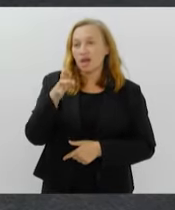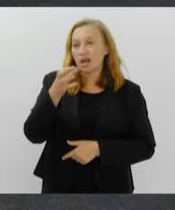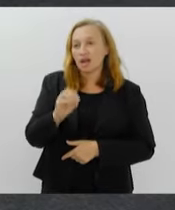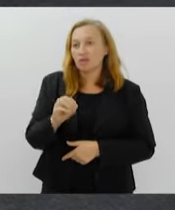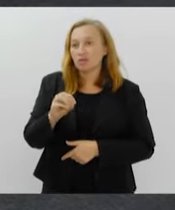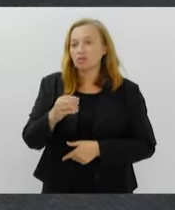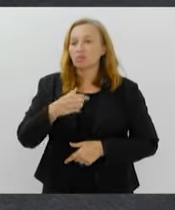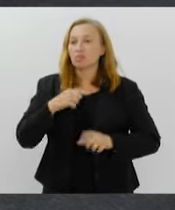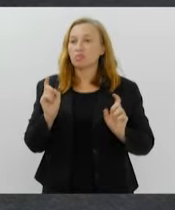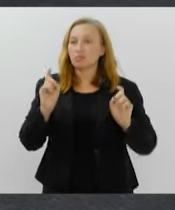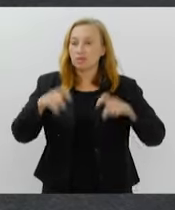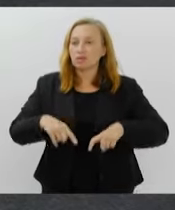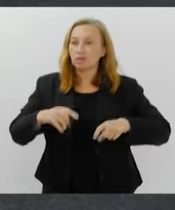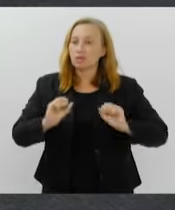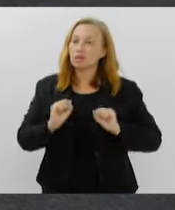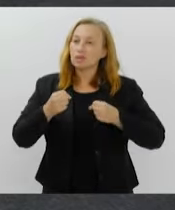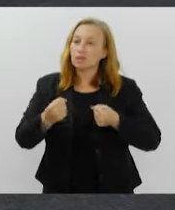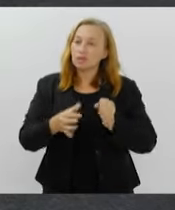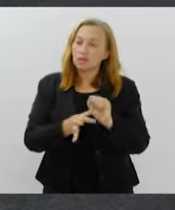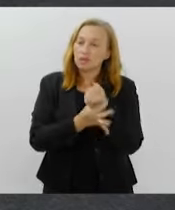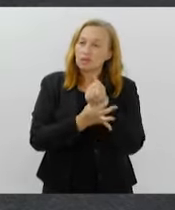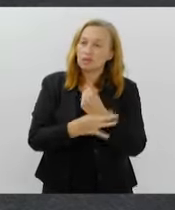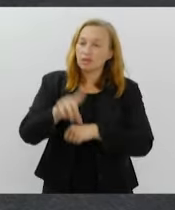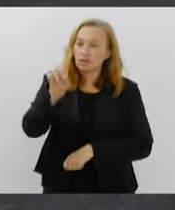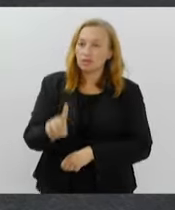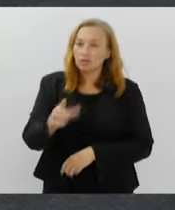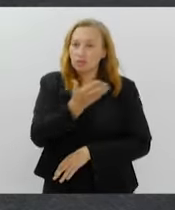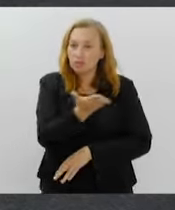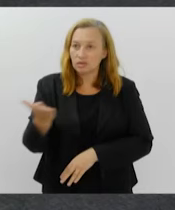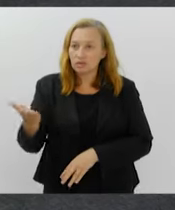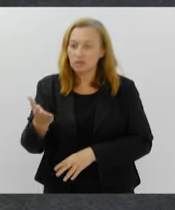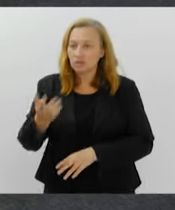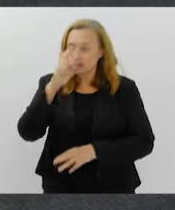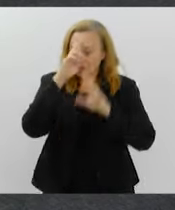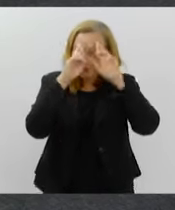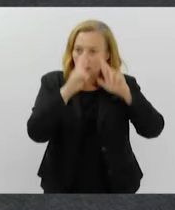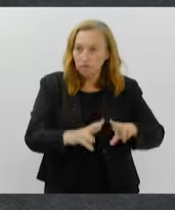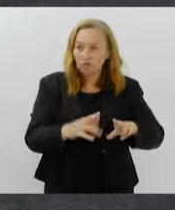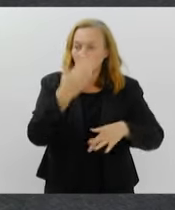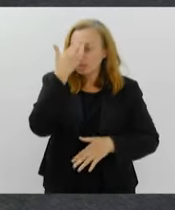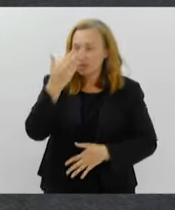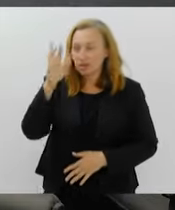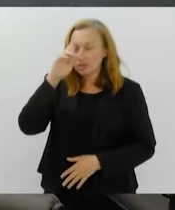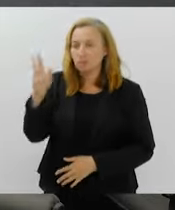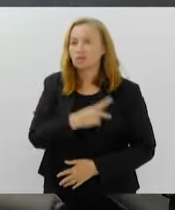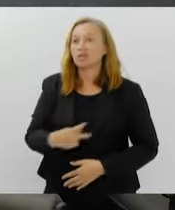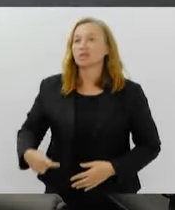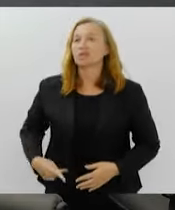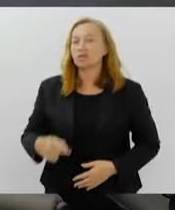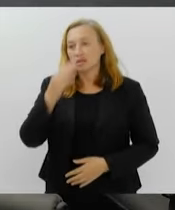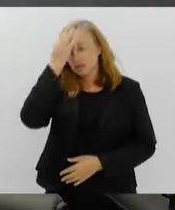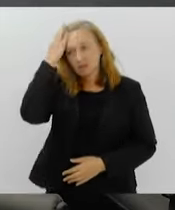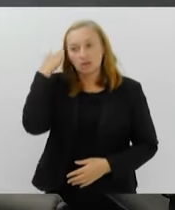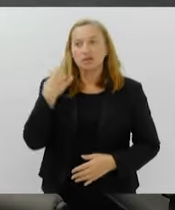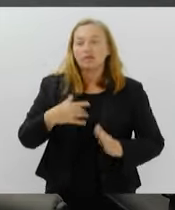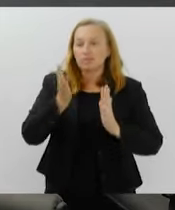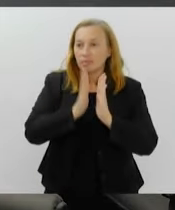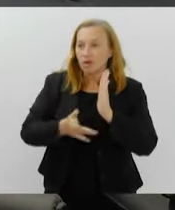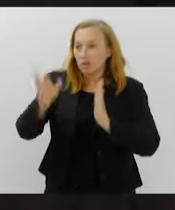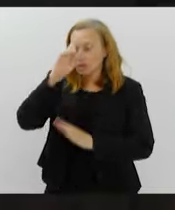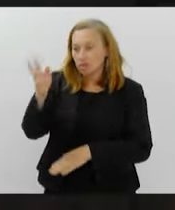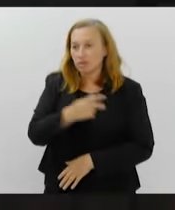mandato se movimentará para garantir que os direitos de vocês sejam respeitados Obrigada Presidente pela ordem